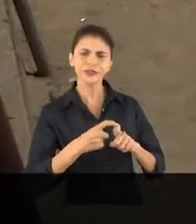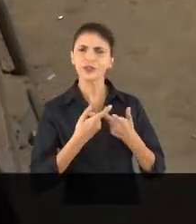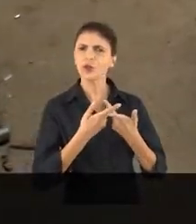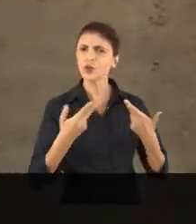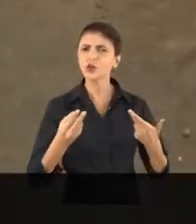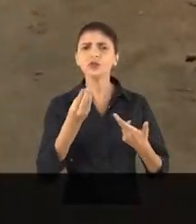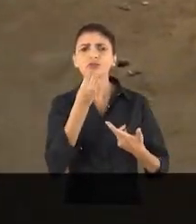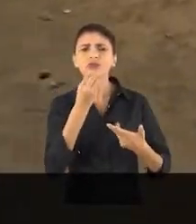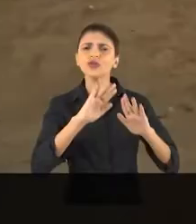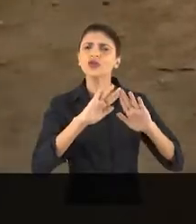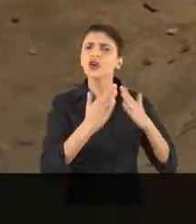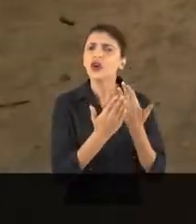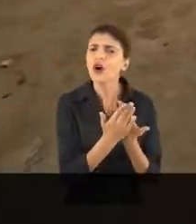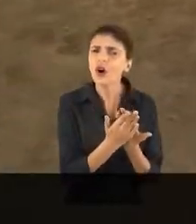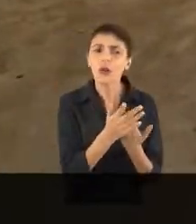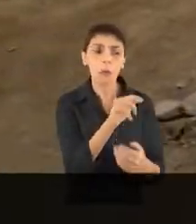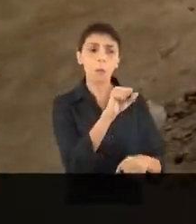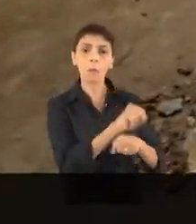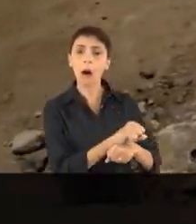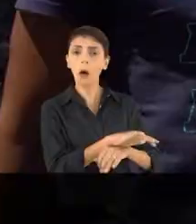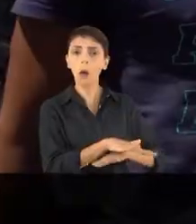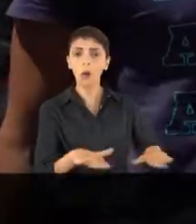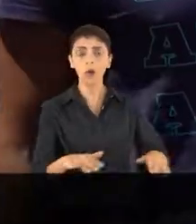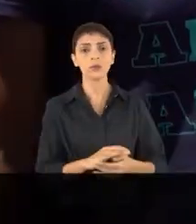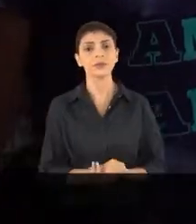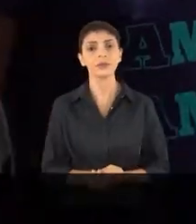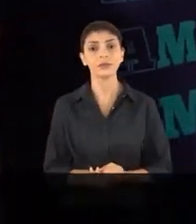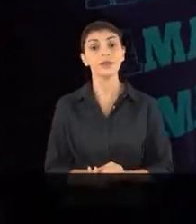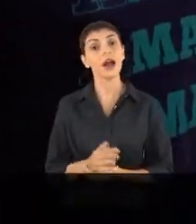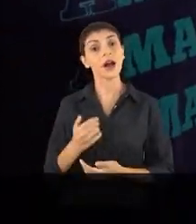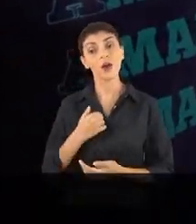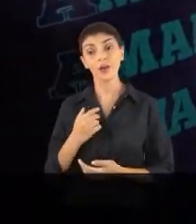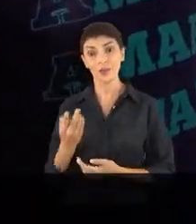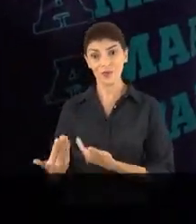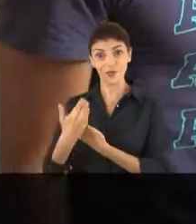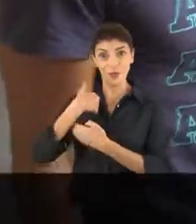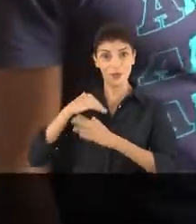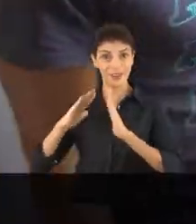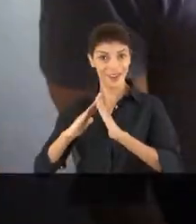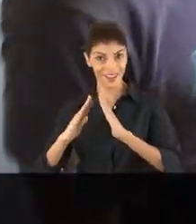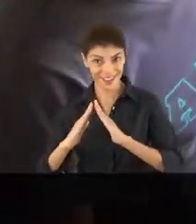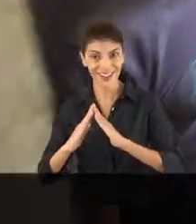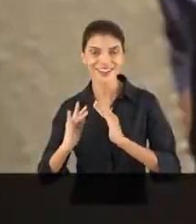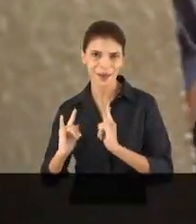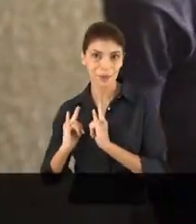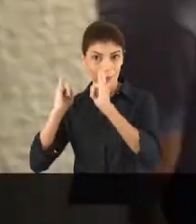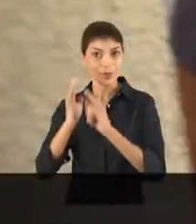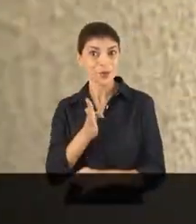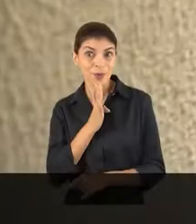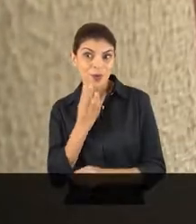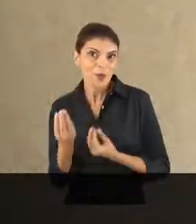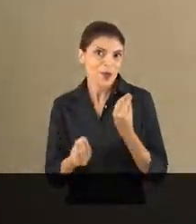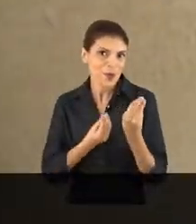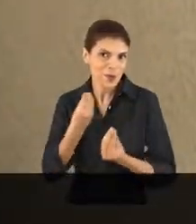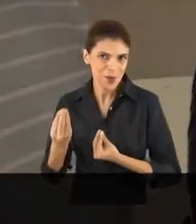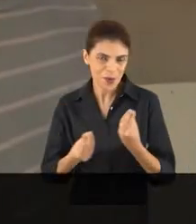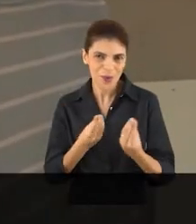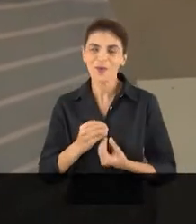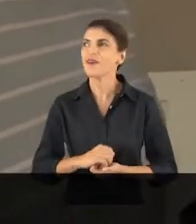clínica, um colégio, e que está parado. Tem como eu conhecer um apartamento? O meu. Posso? Você será convidado para estar no